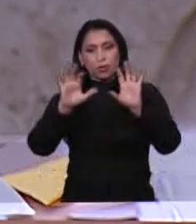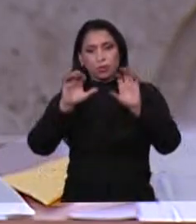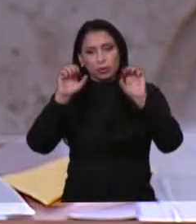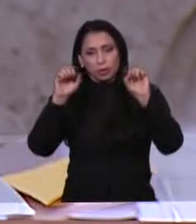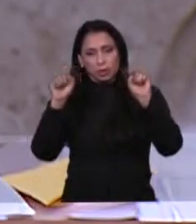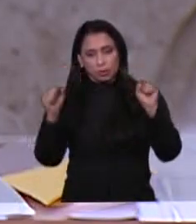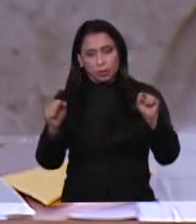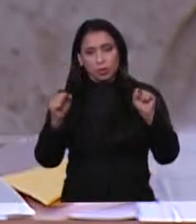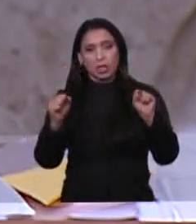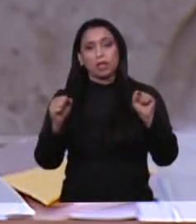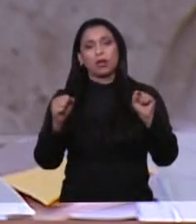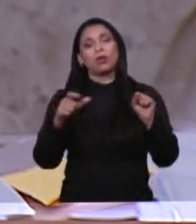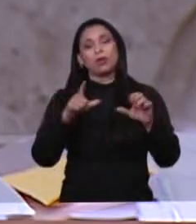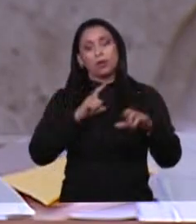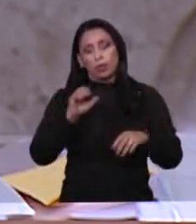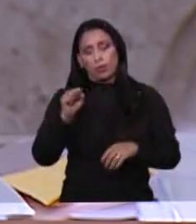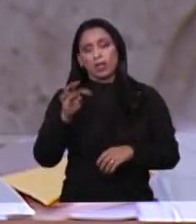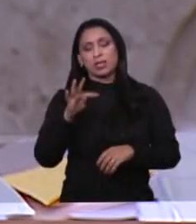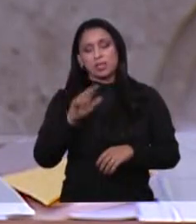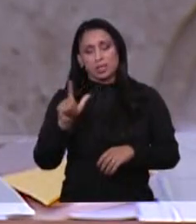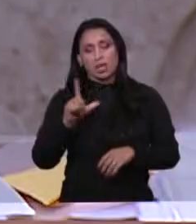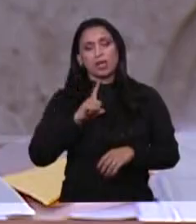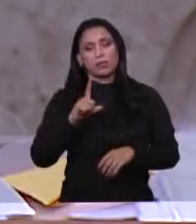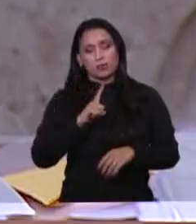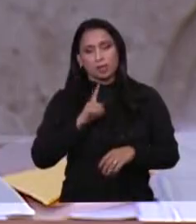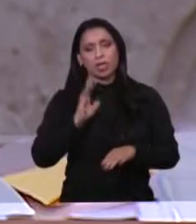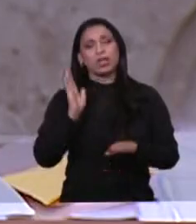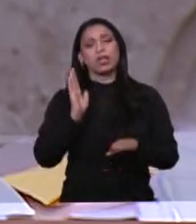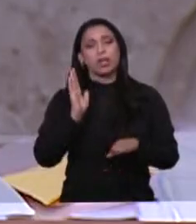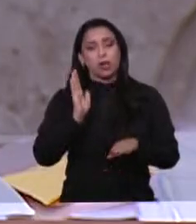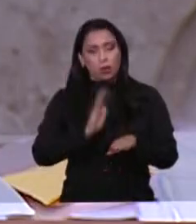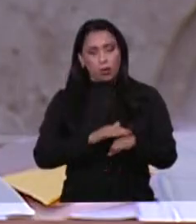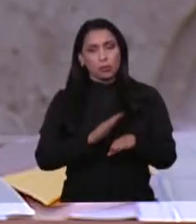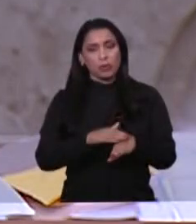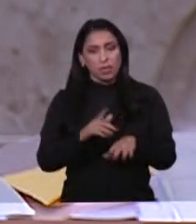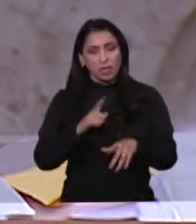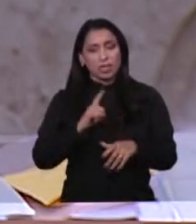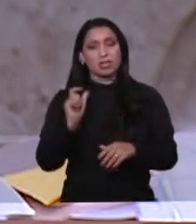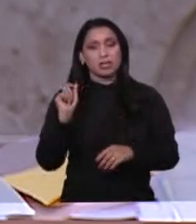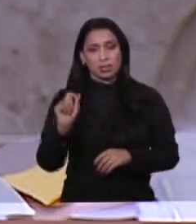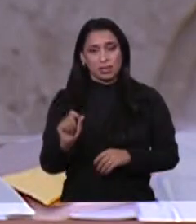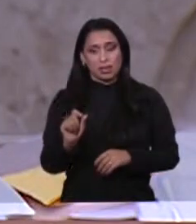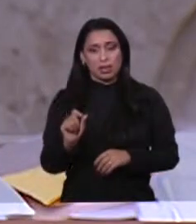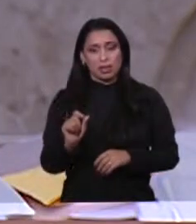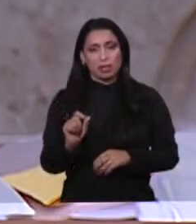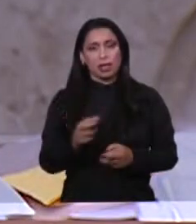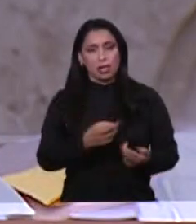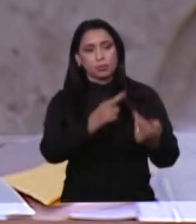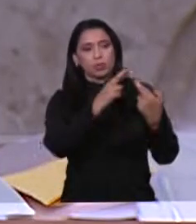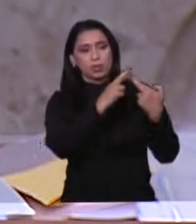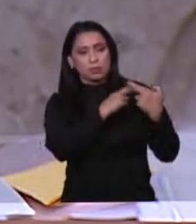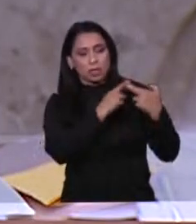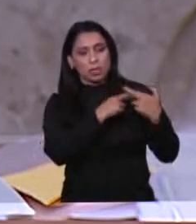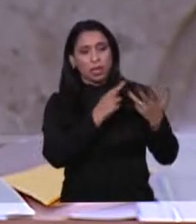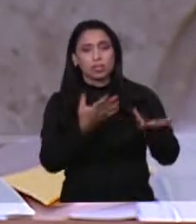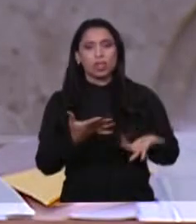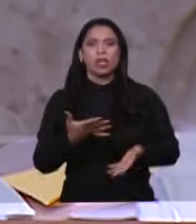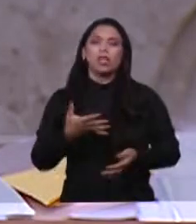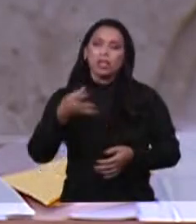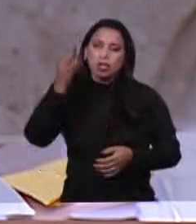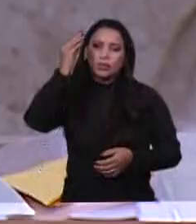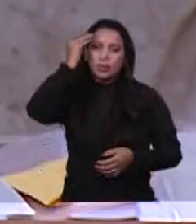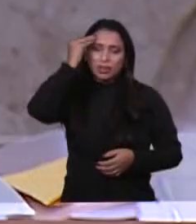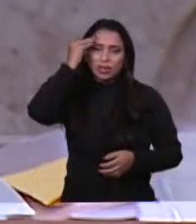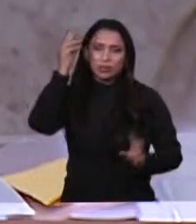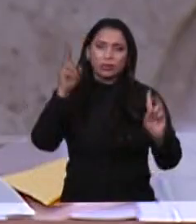inúmeros julgamentos e, a meu juízo, com maior respeito às compreensões contrárias, entendo que o